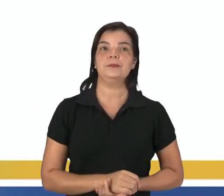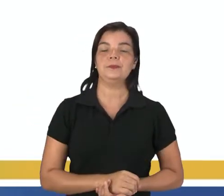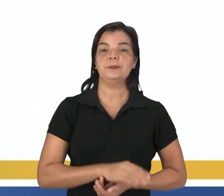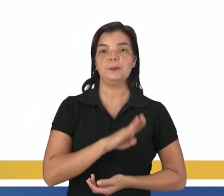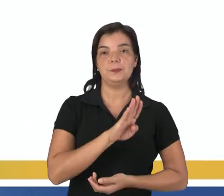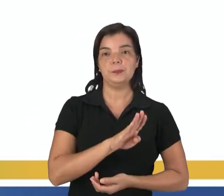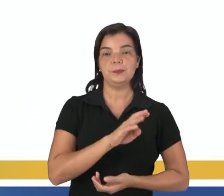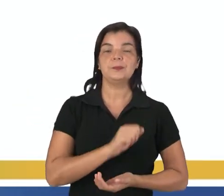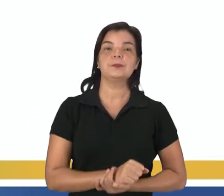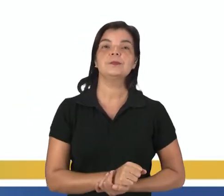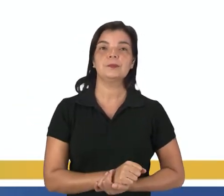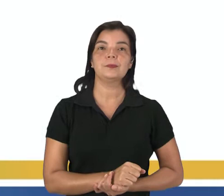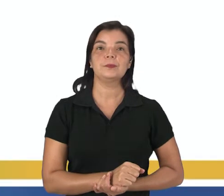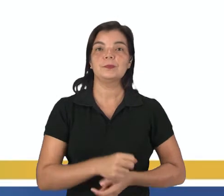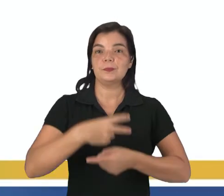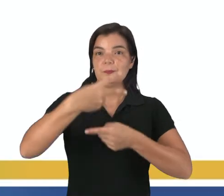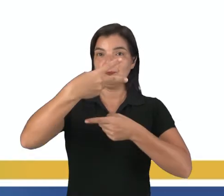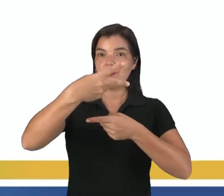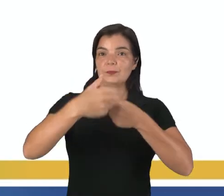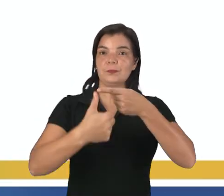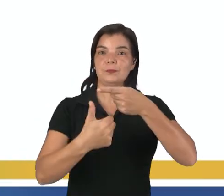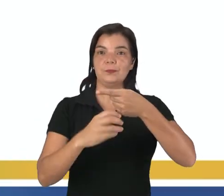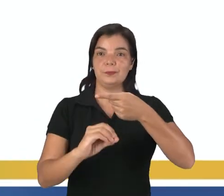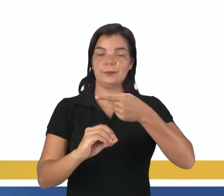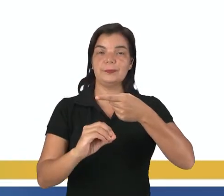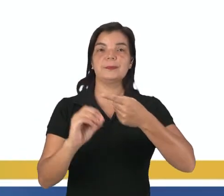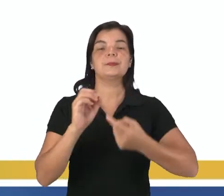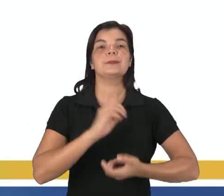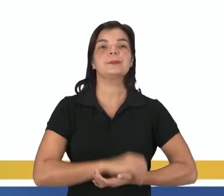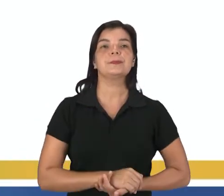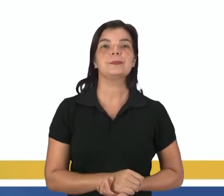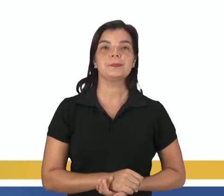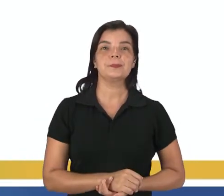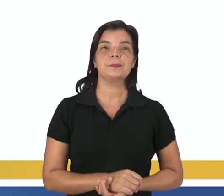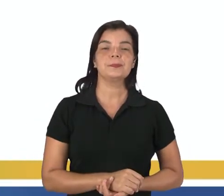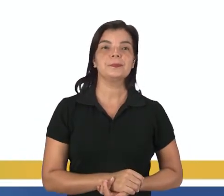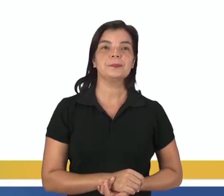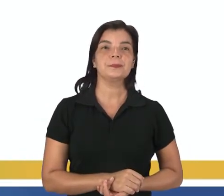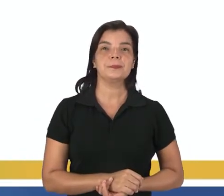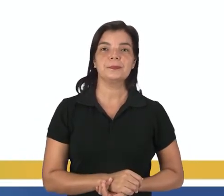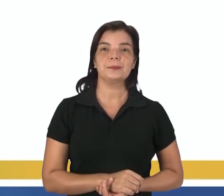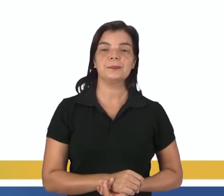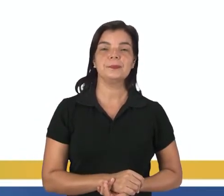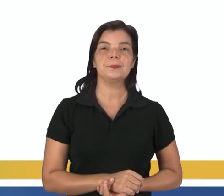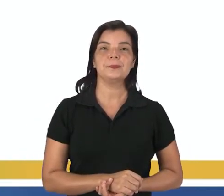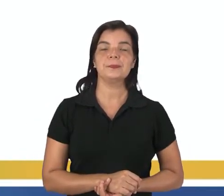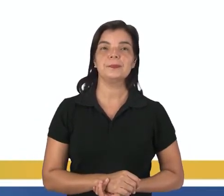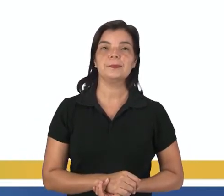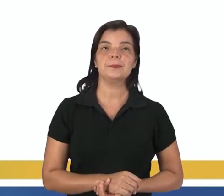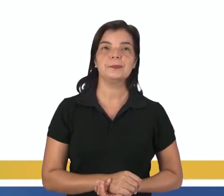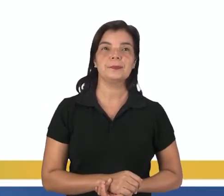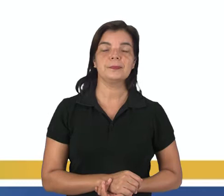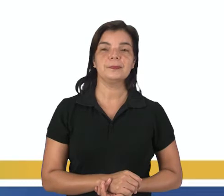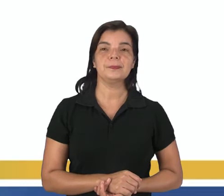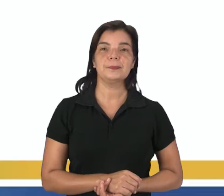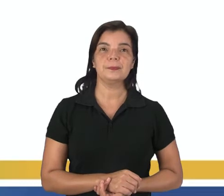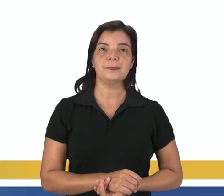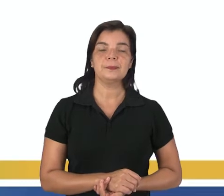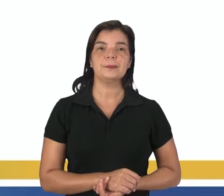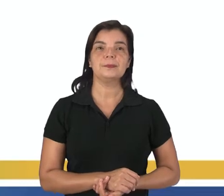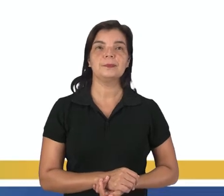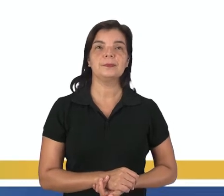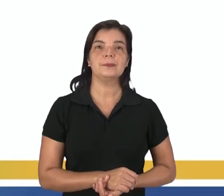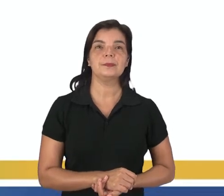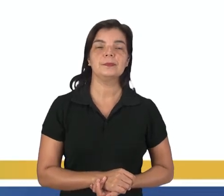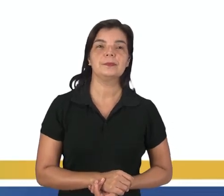B, 2/10. Olha só como é que nós indicamos essa fração. O 2 é o numerador e o